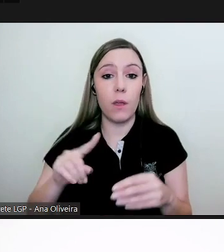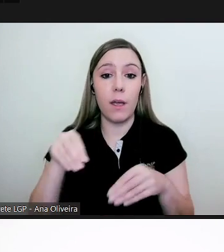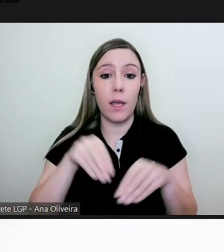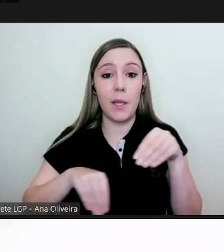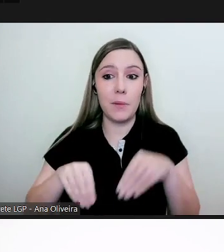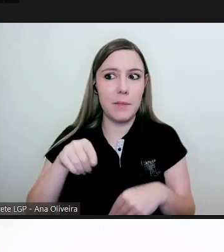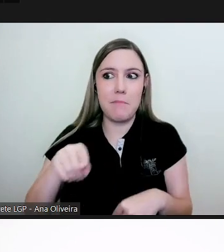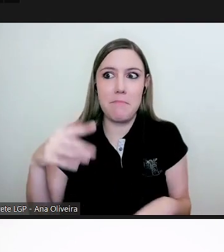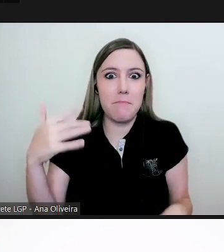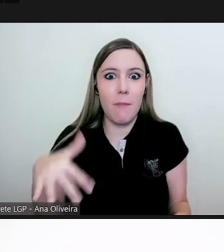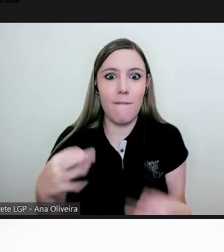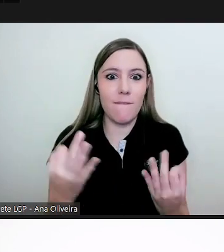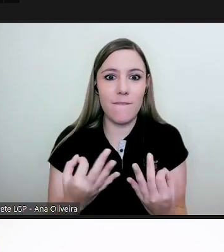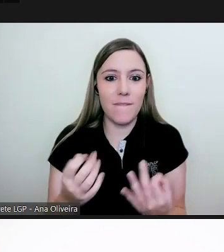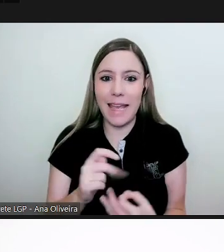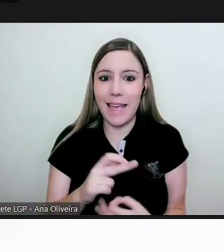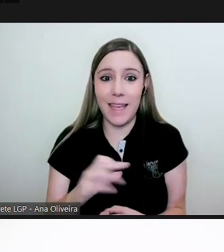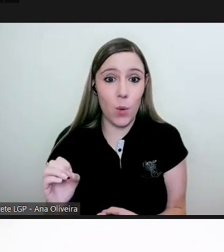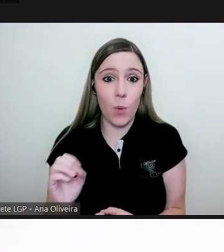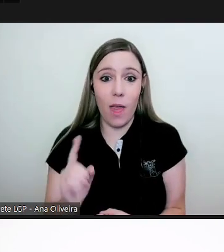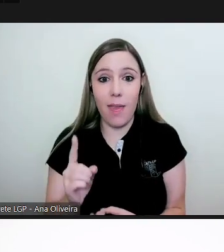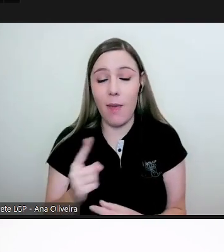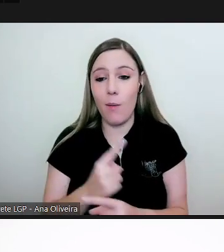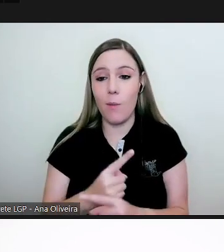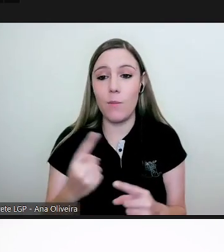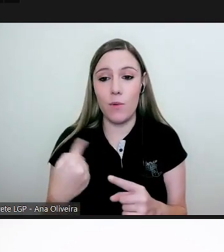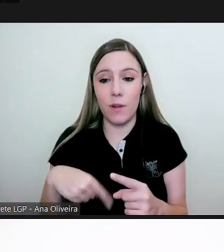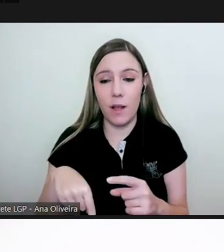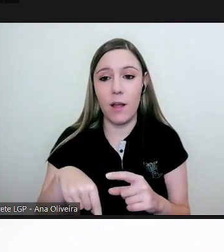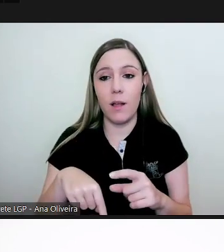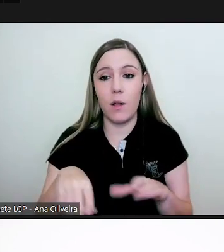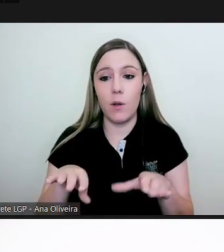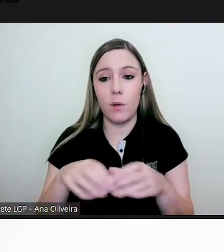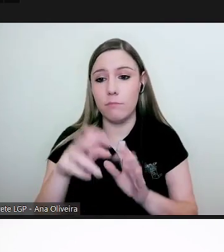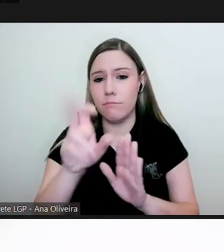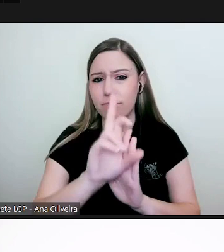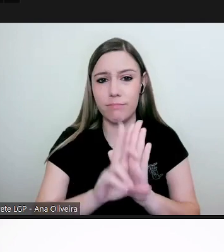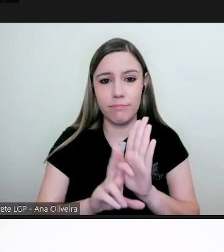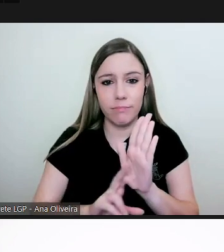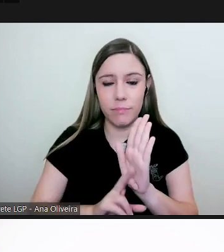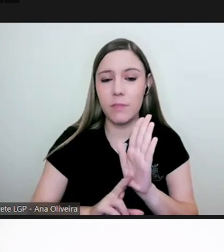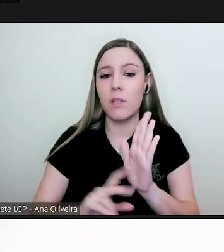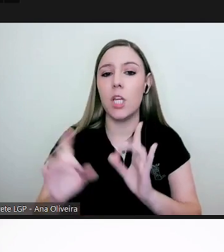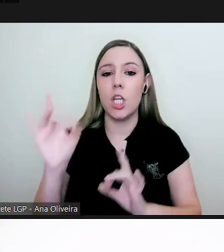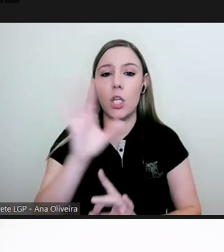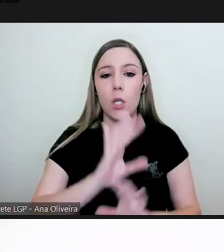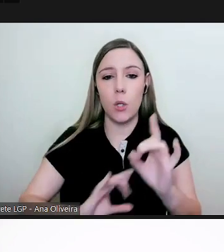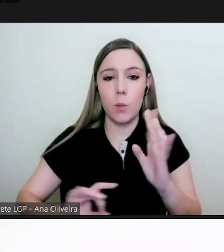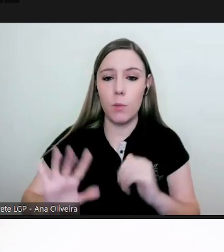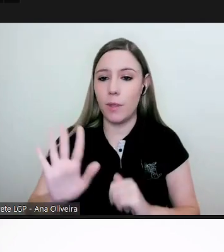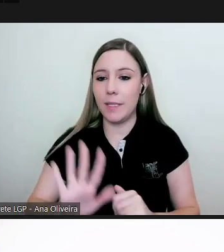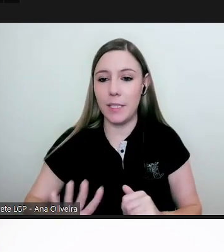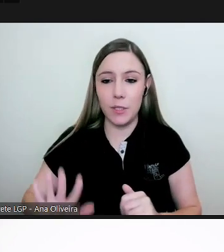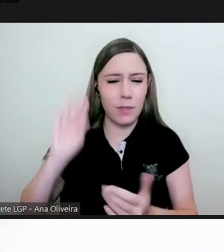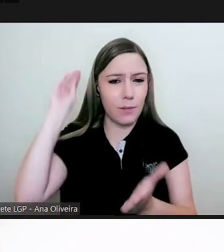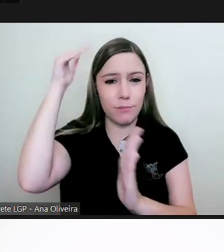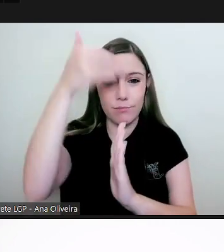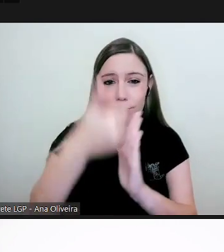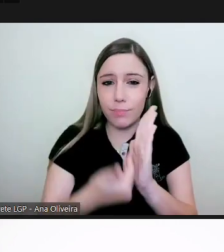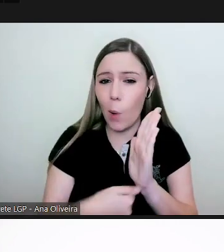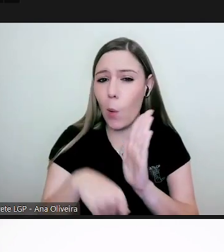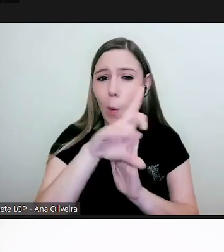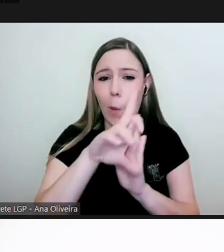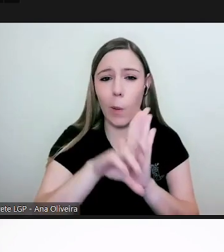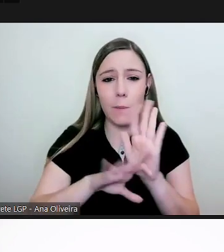errado, uma vez que há o quadro normativo, regulatório, europeu, nacional, constitucional, Regulamento Geral de Proteção de